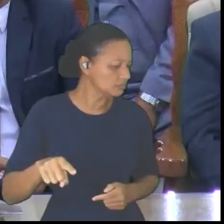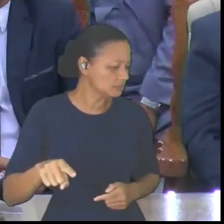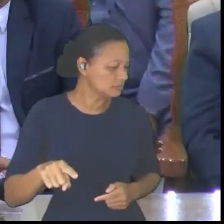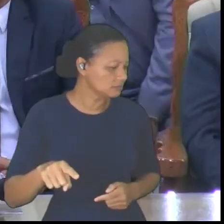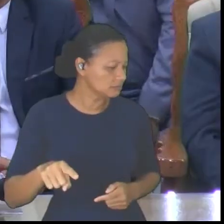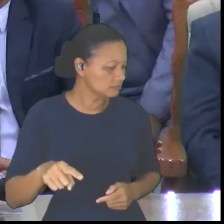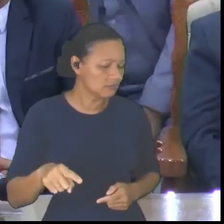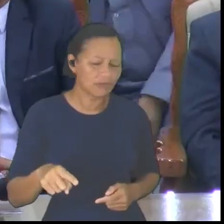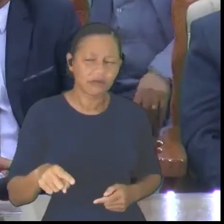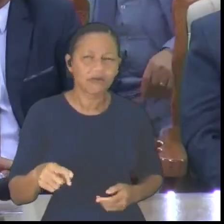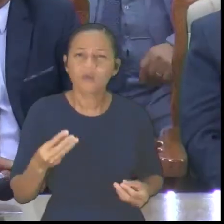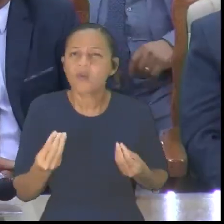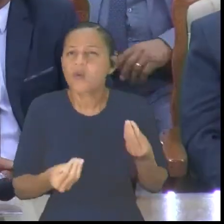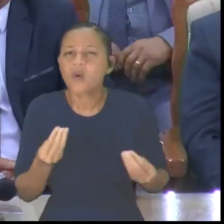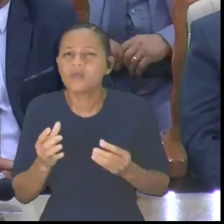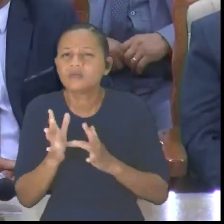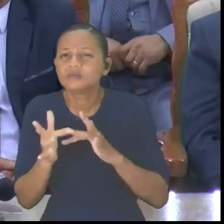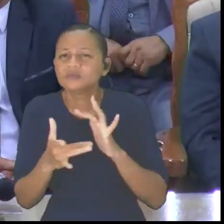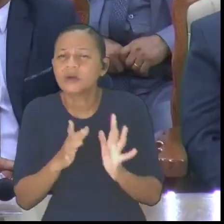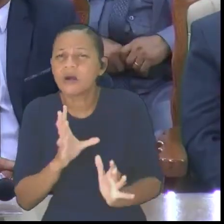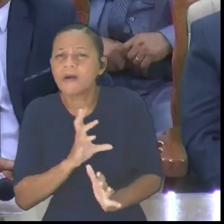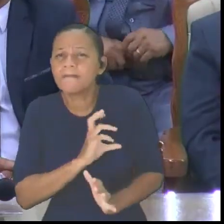E como foi que ele nos amou?